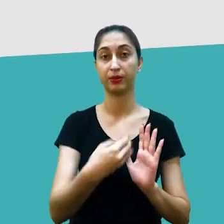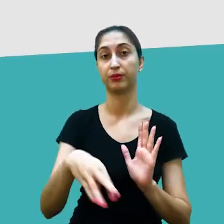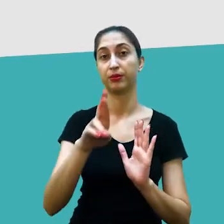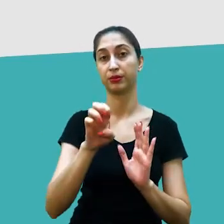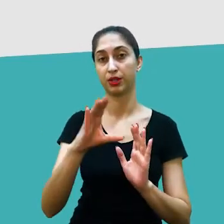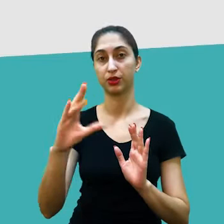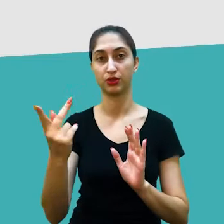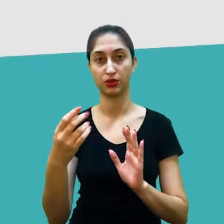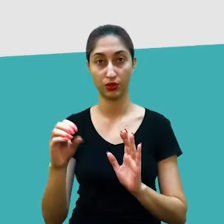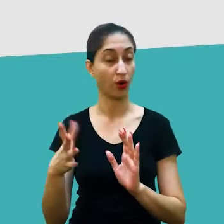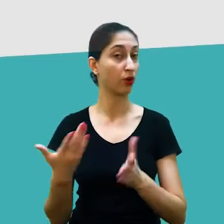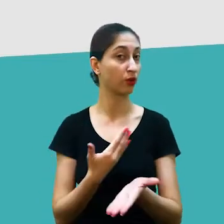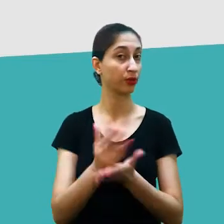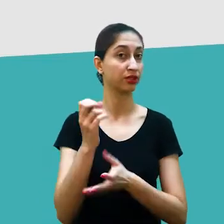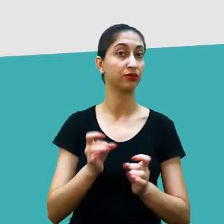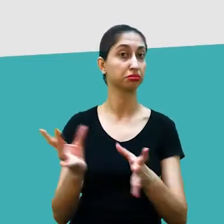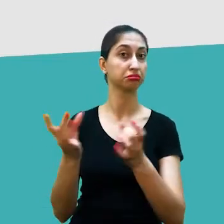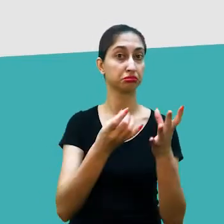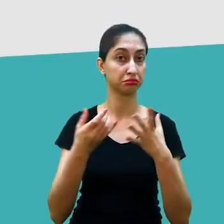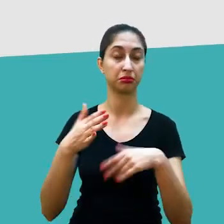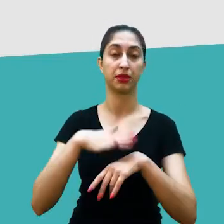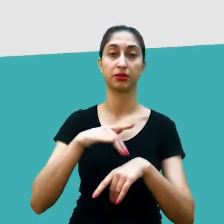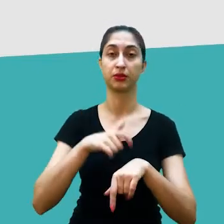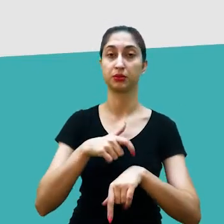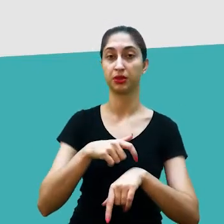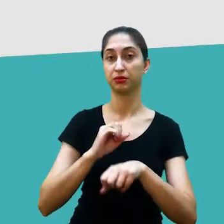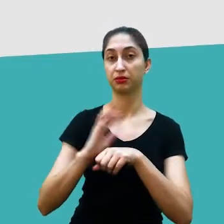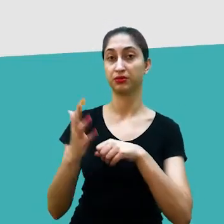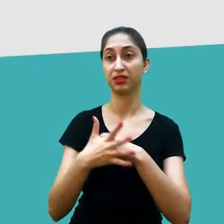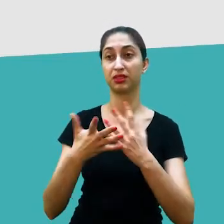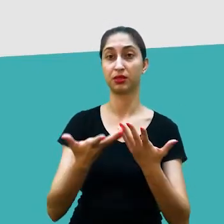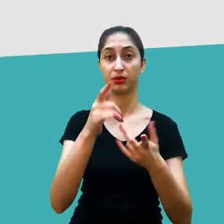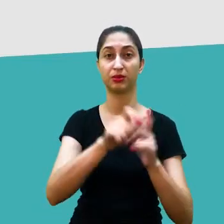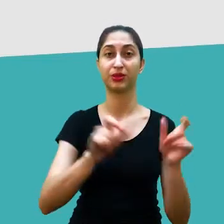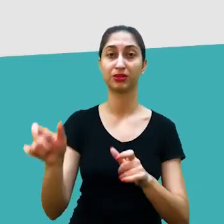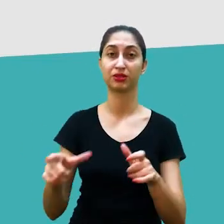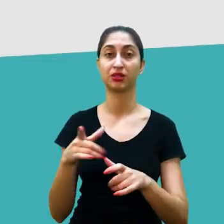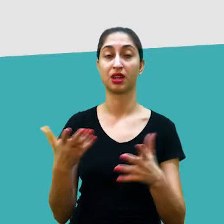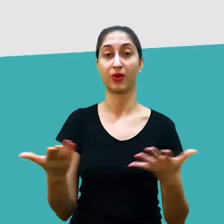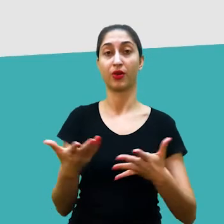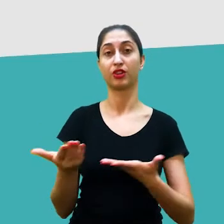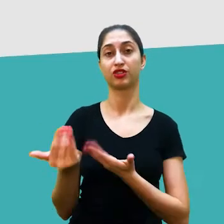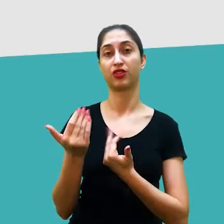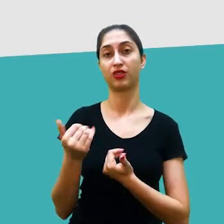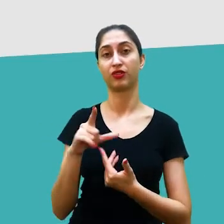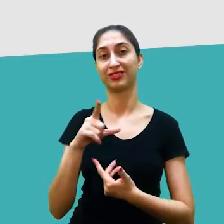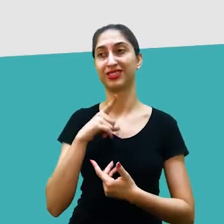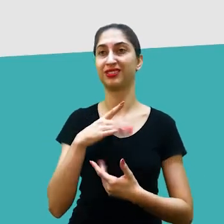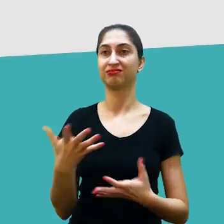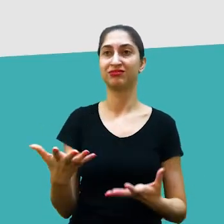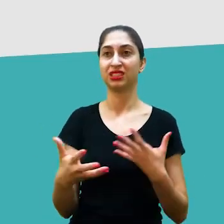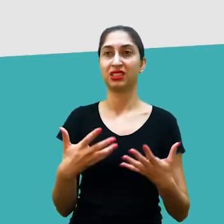dos brechós durante a pandemia. Essas gerações elas estão muito mais preocupadas com esses impactos e não se preocupam em usar